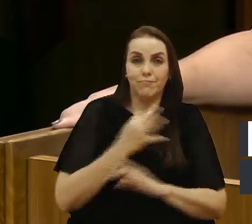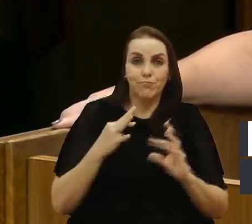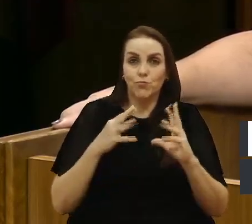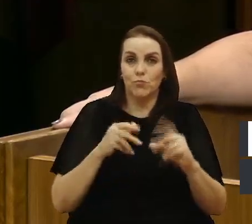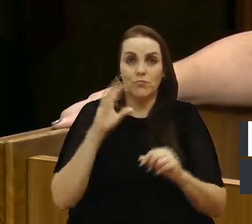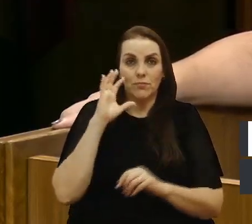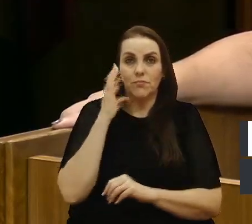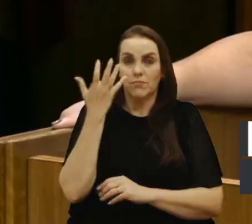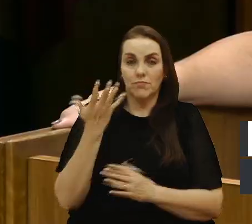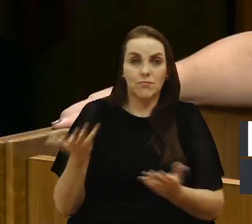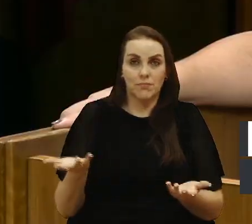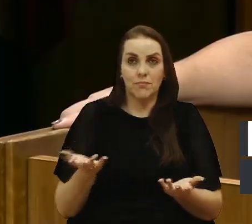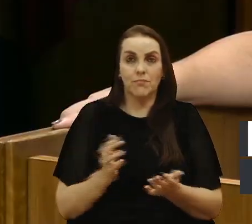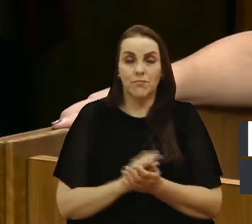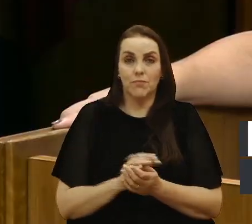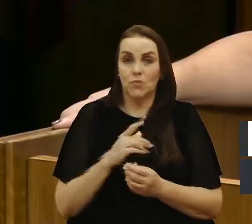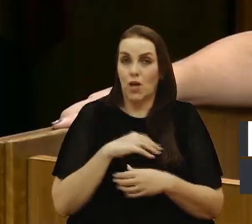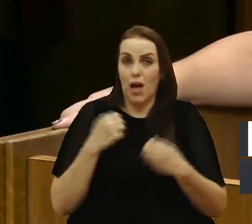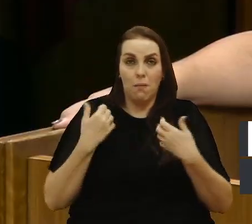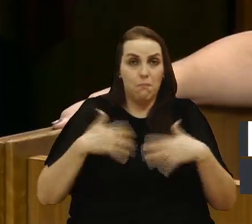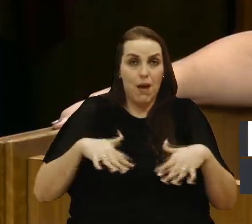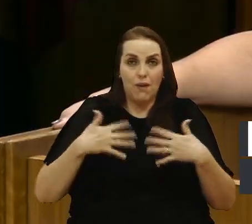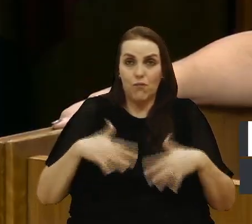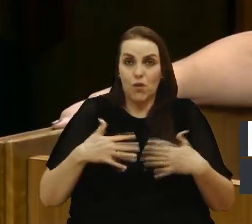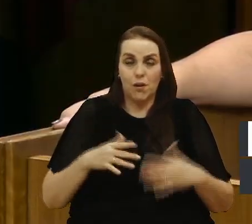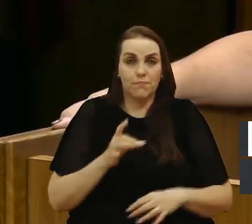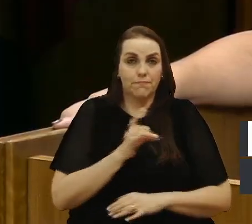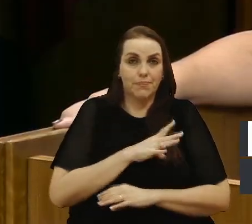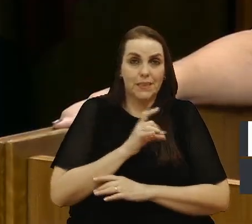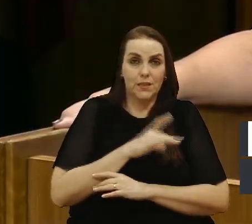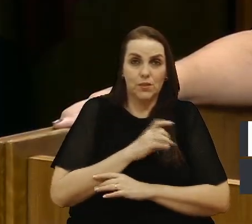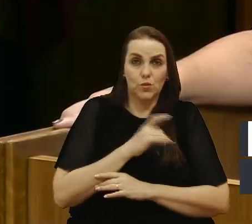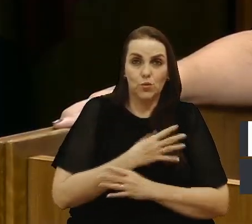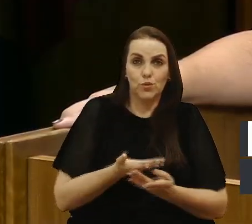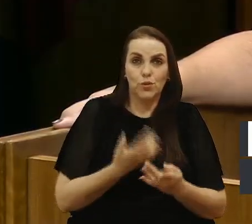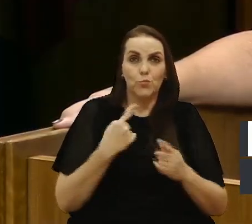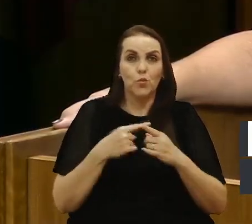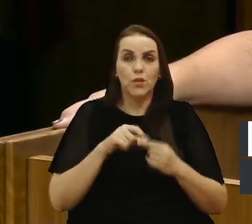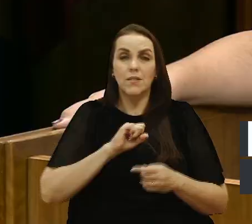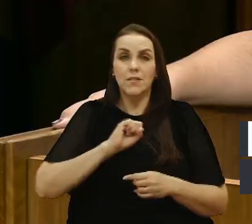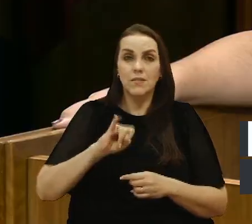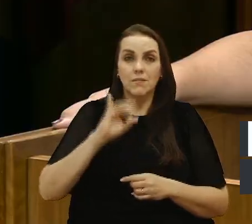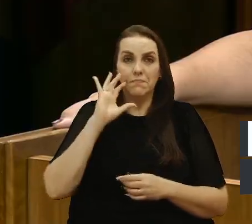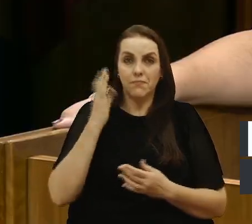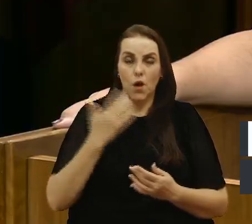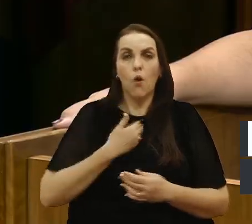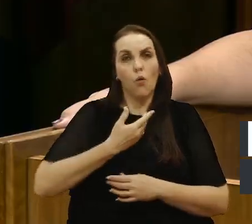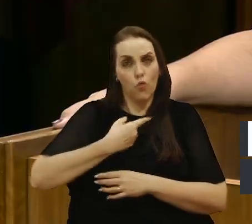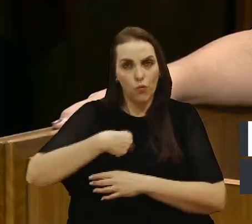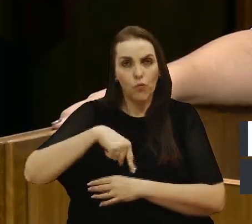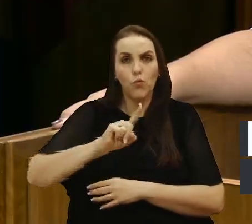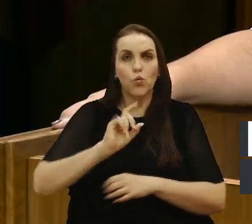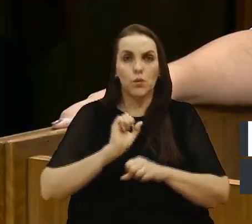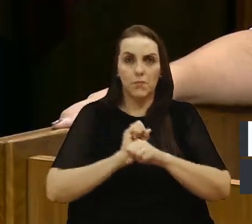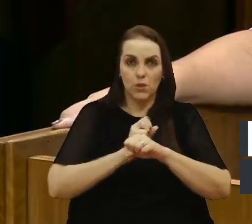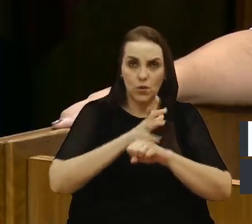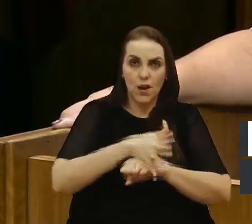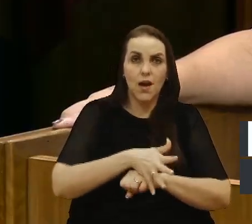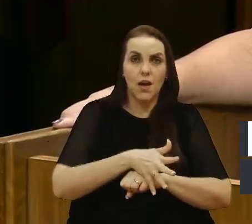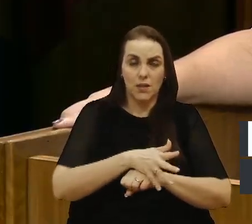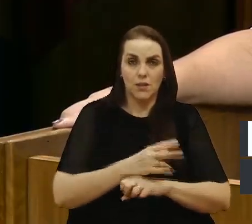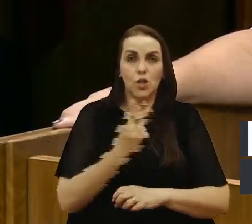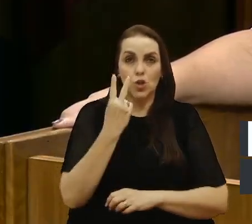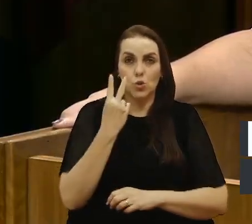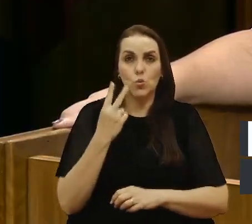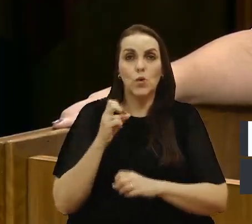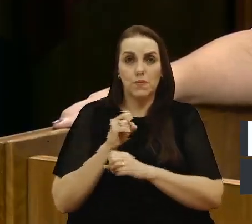com muito pavor, com muito medo, realmente, mas fui lá na madrugada, a partir das 2 horas da